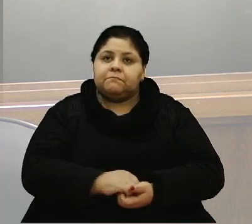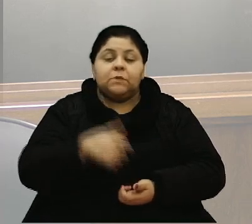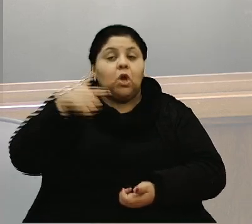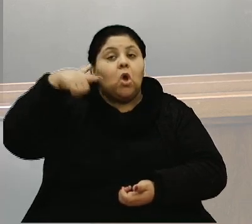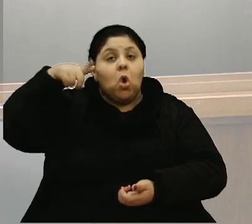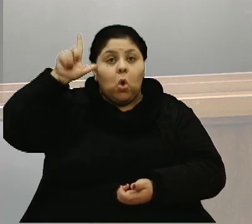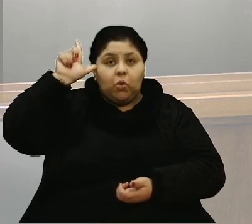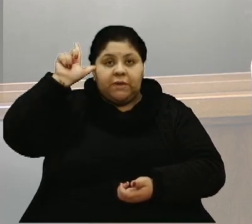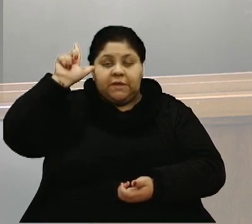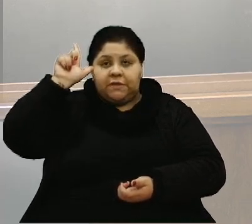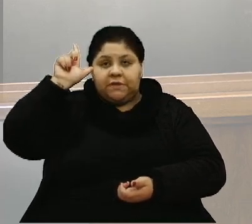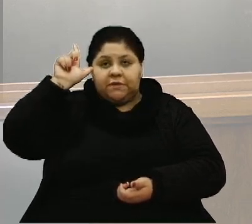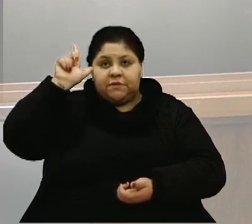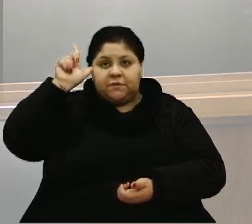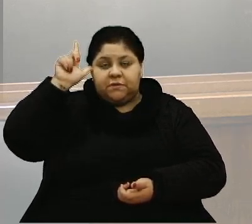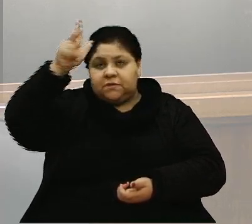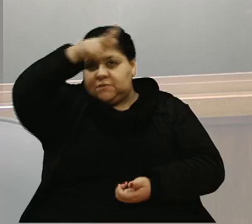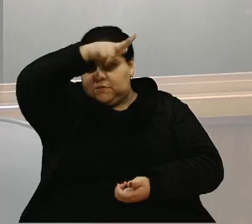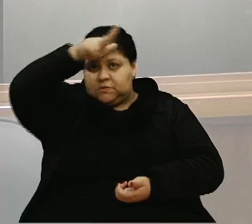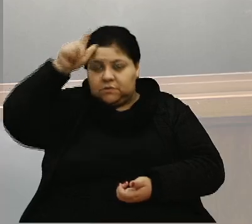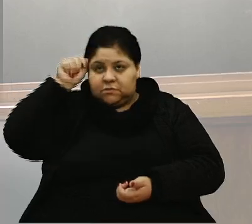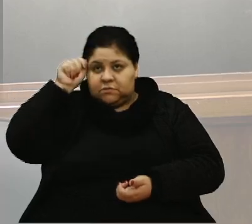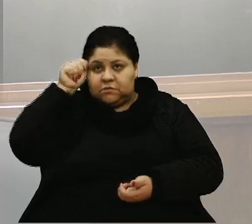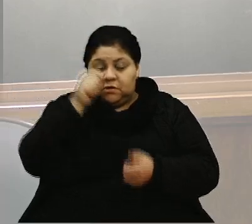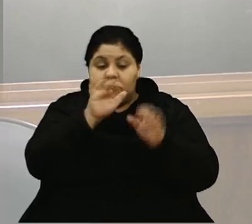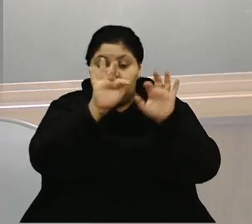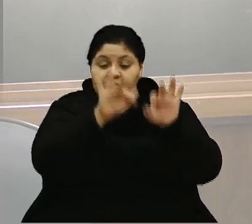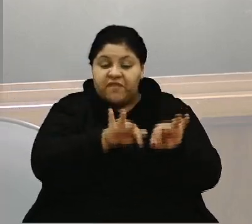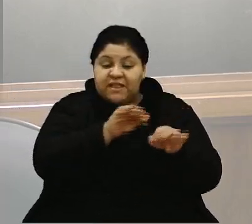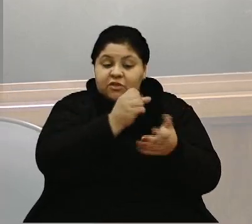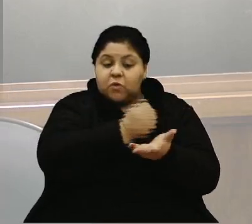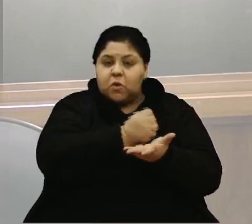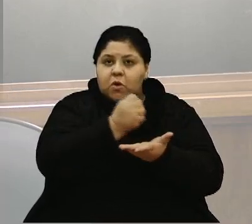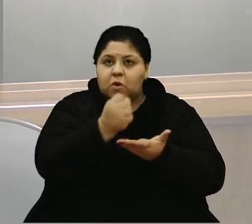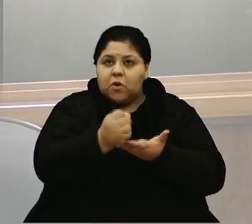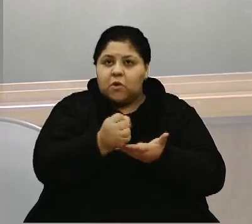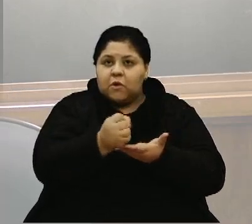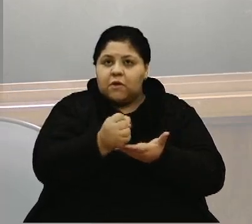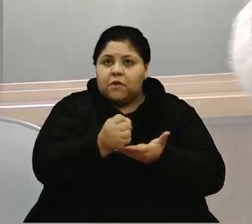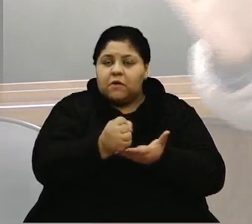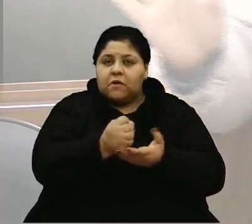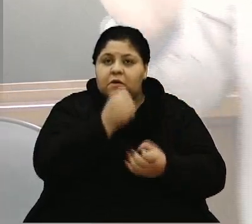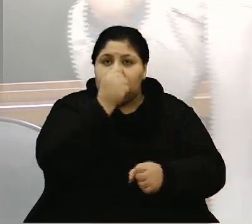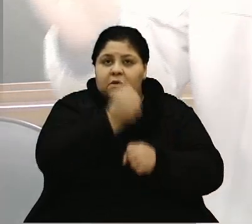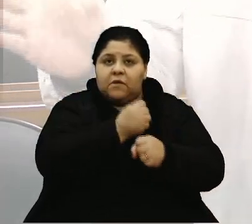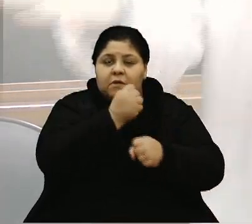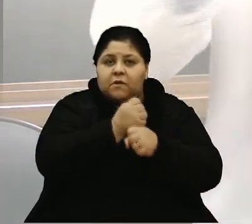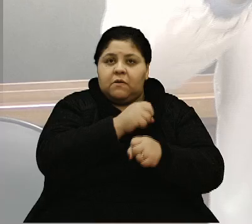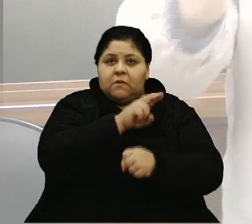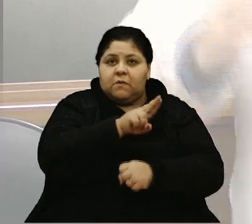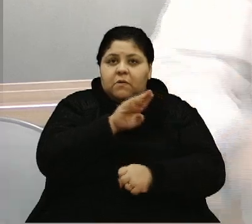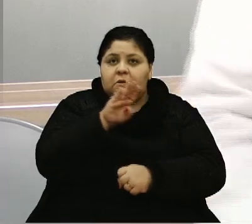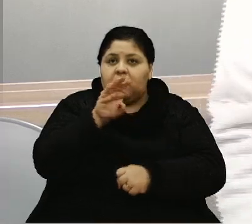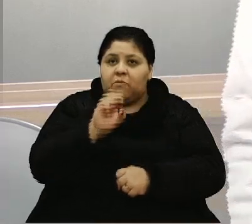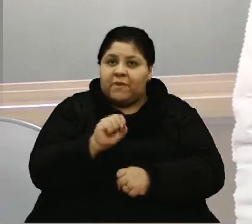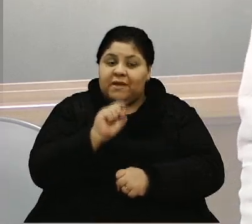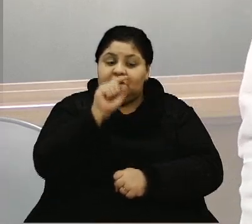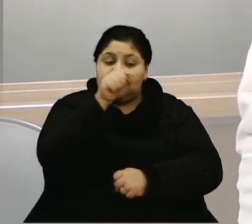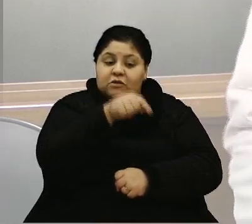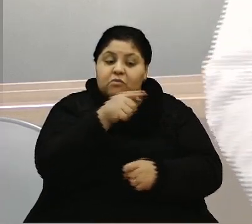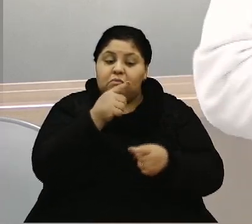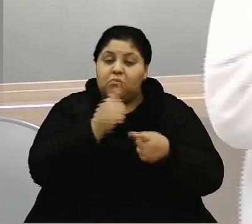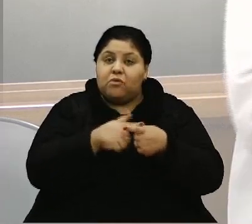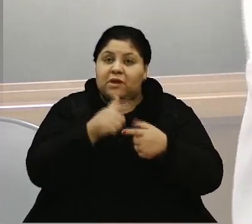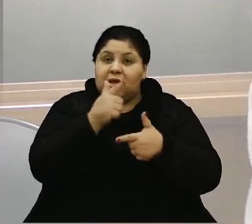Ontem a prefeitura rescindiu o contrato da reforma da UBS do Mariane por problemas com a